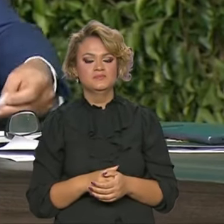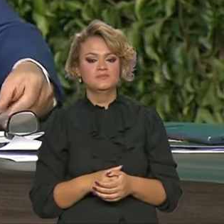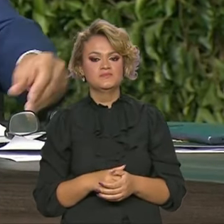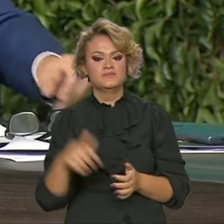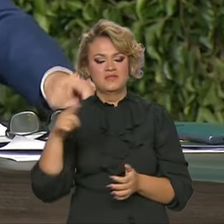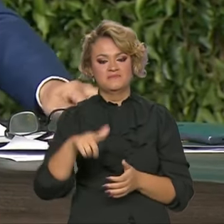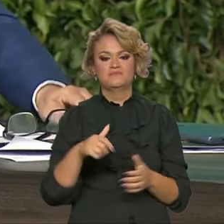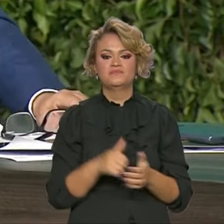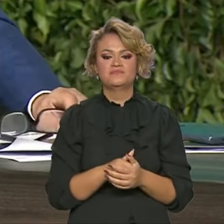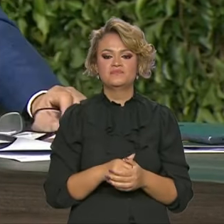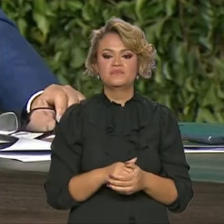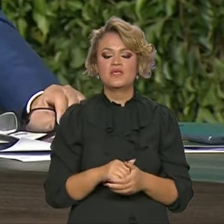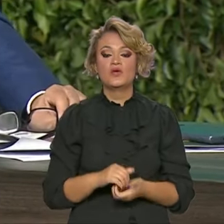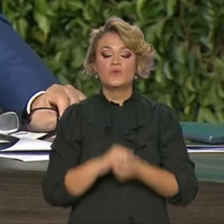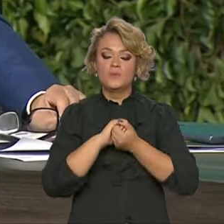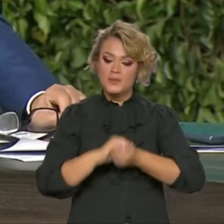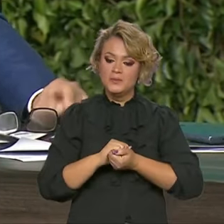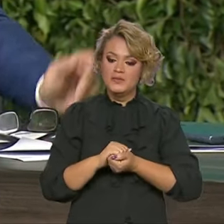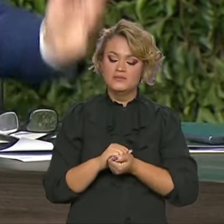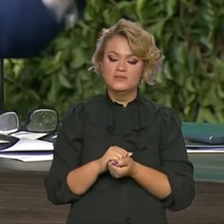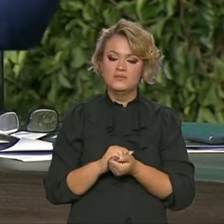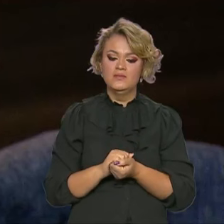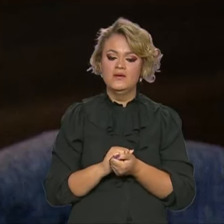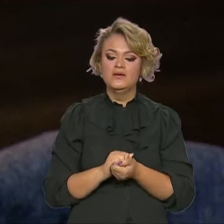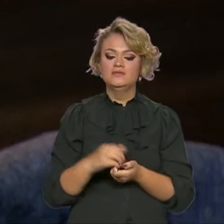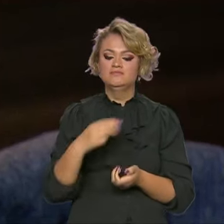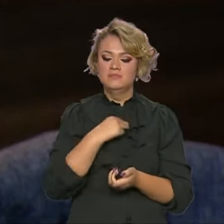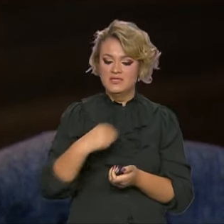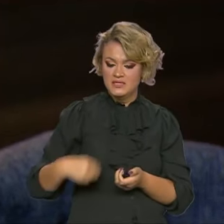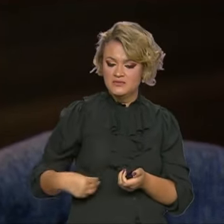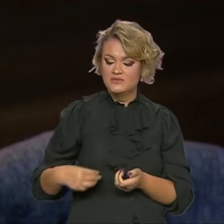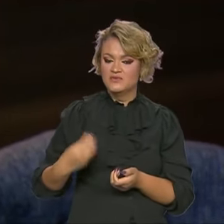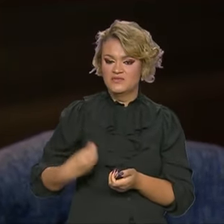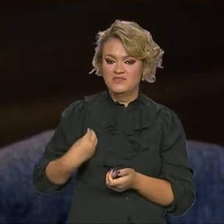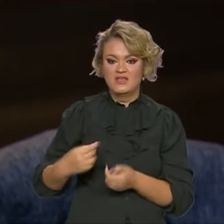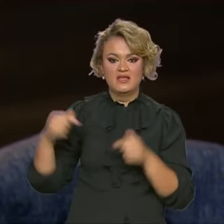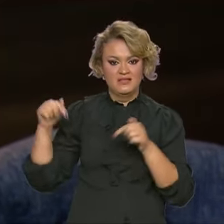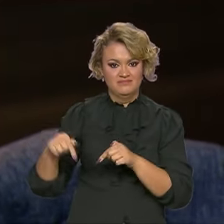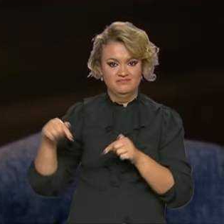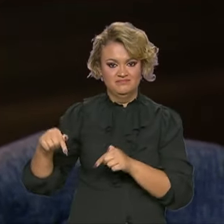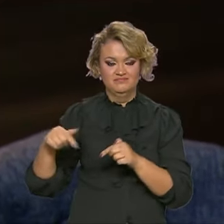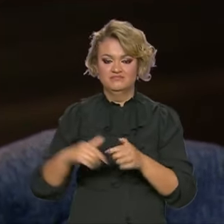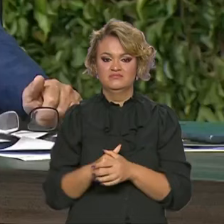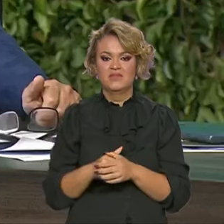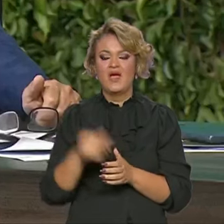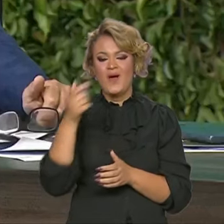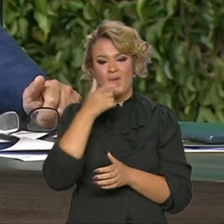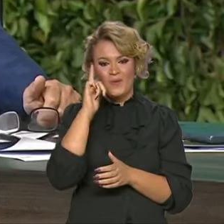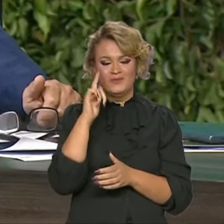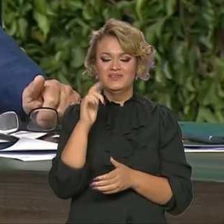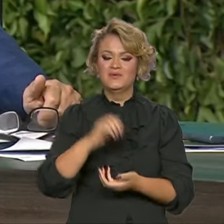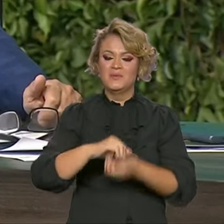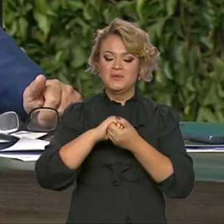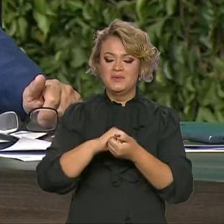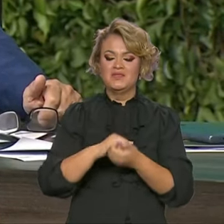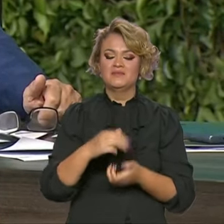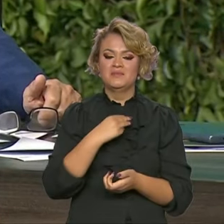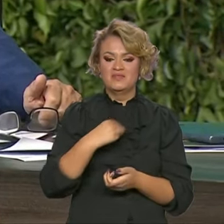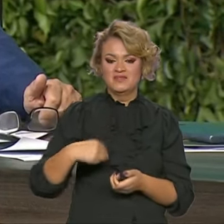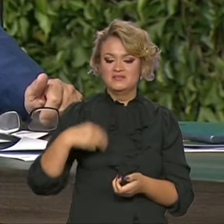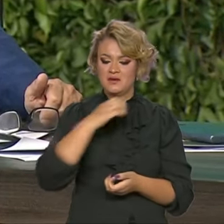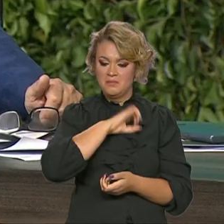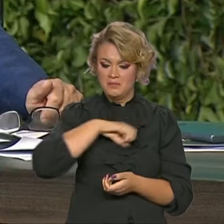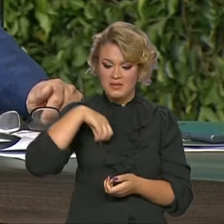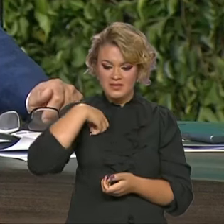Gostaria também de cumprimentar os ministros aqui presentes. Ontem eu já saudei a ministra Marina,